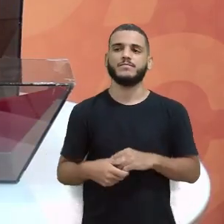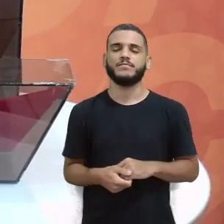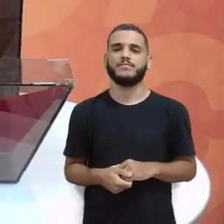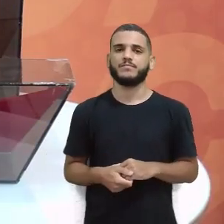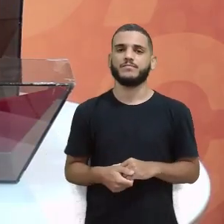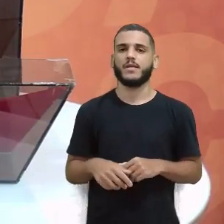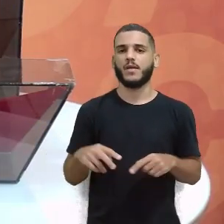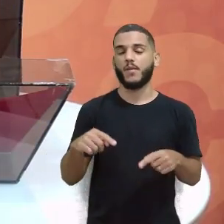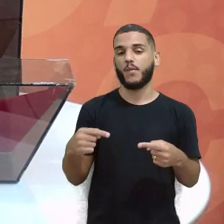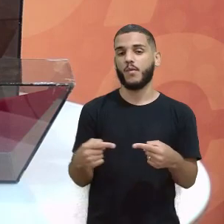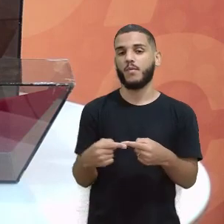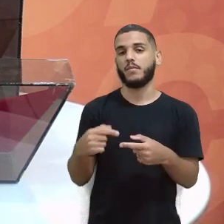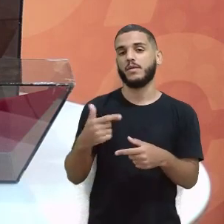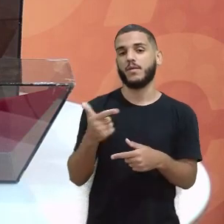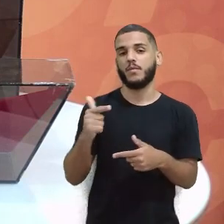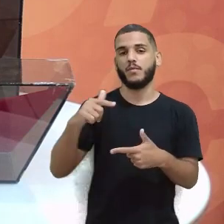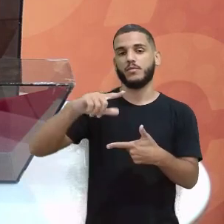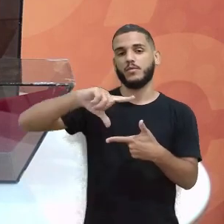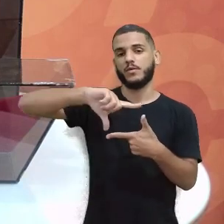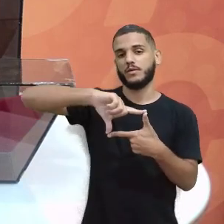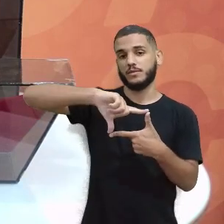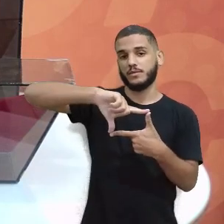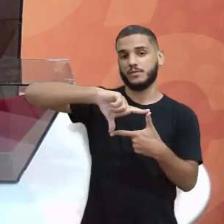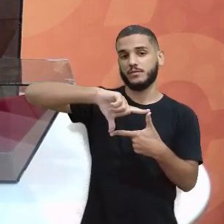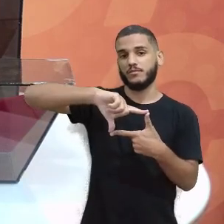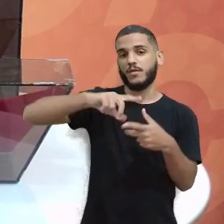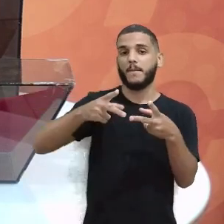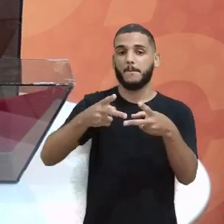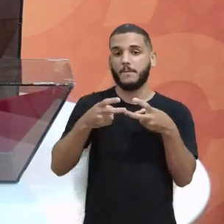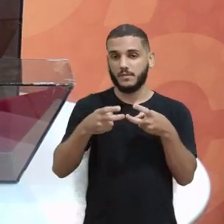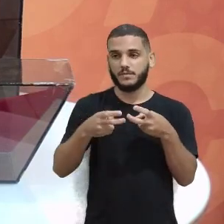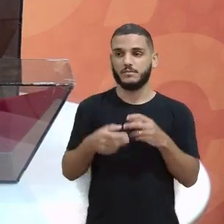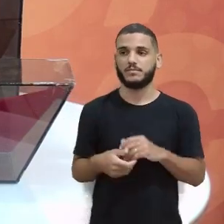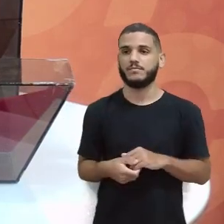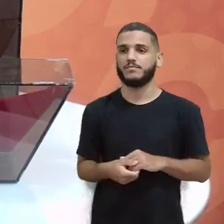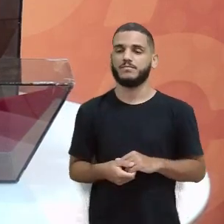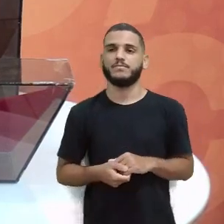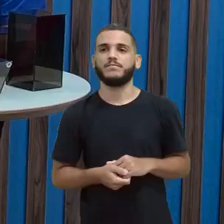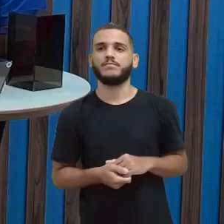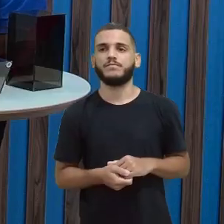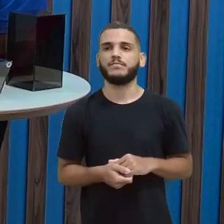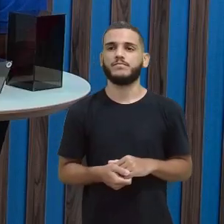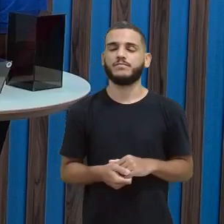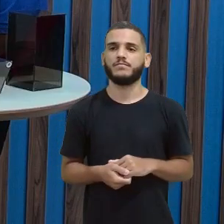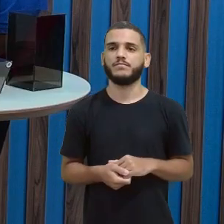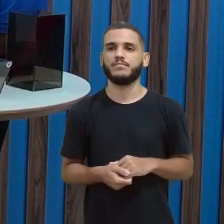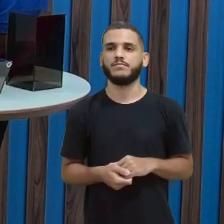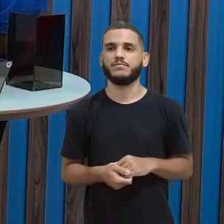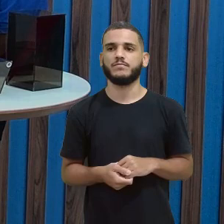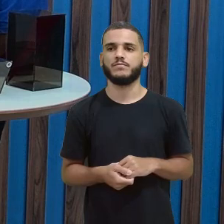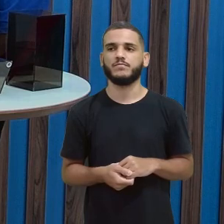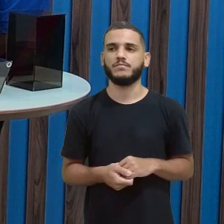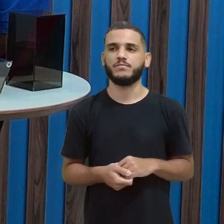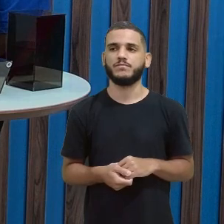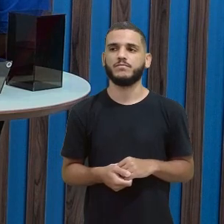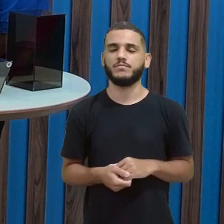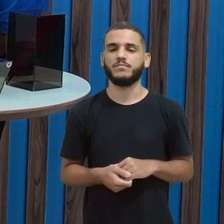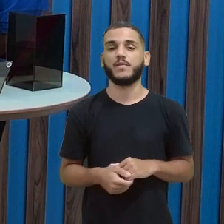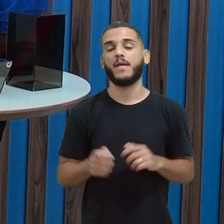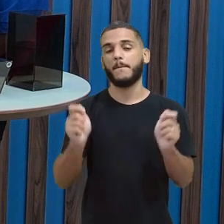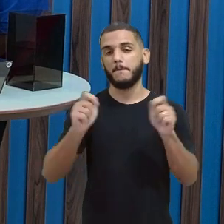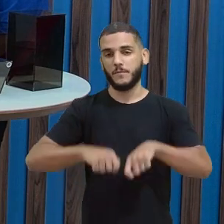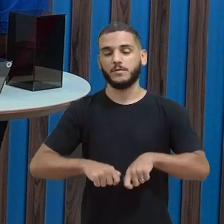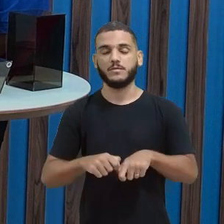um retângulo também, percebe? E eu tenho que elas